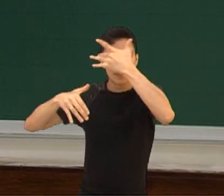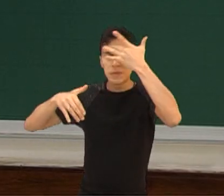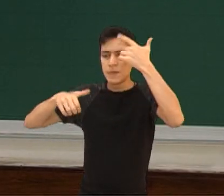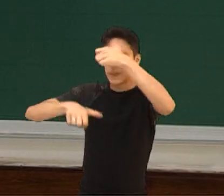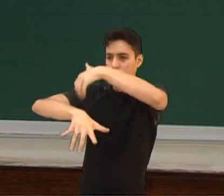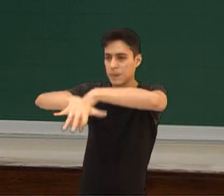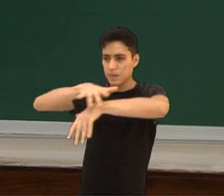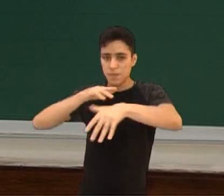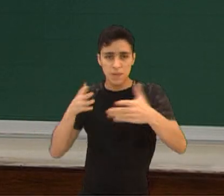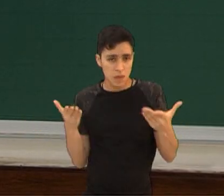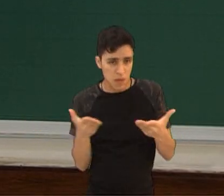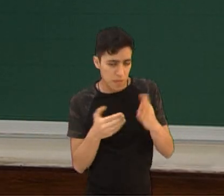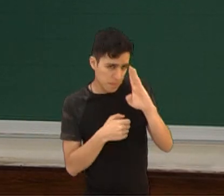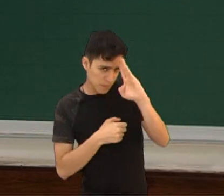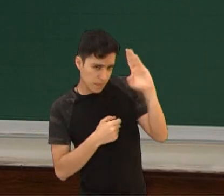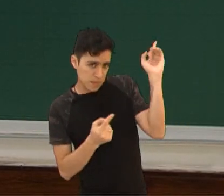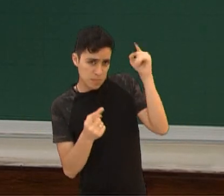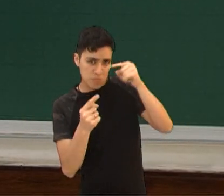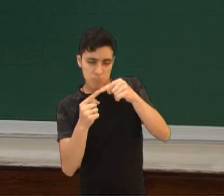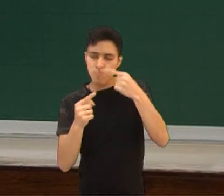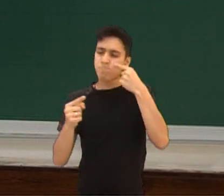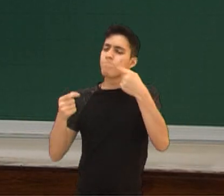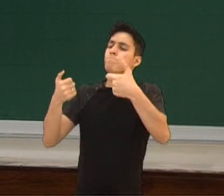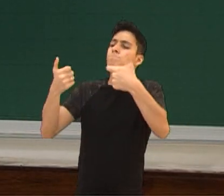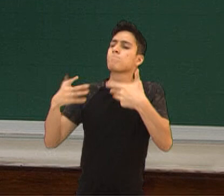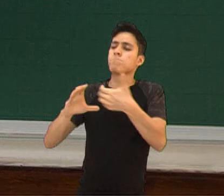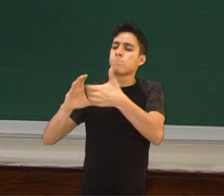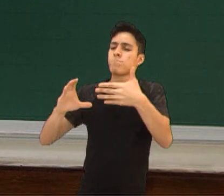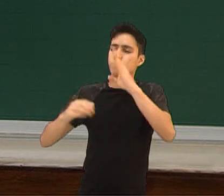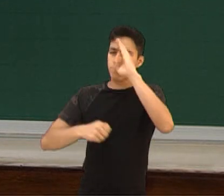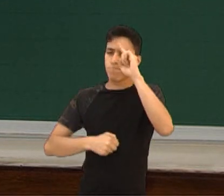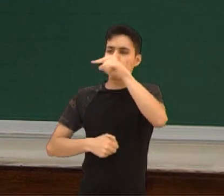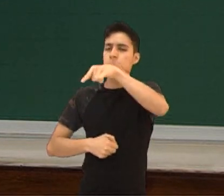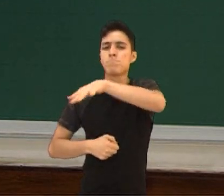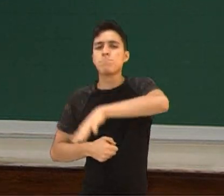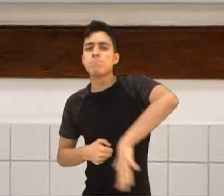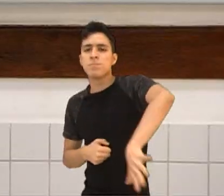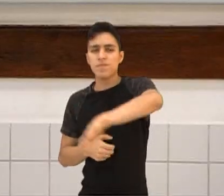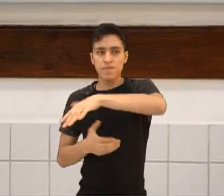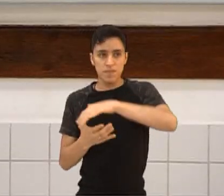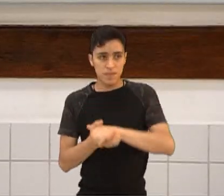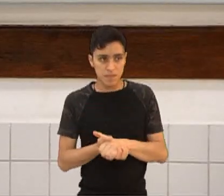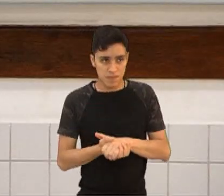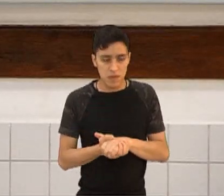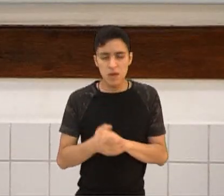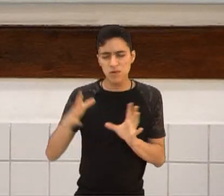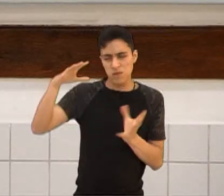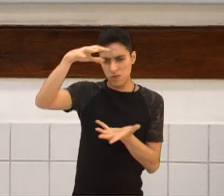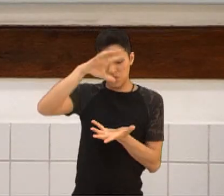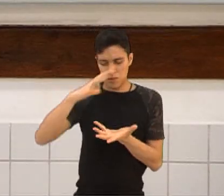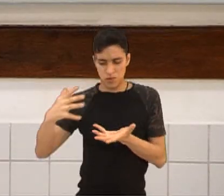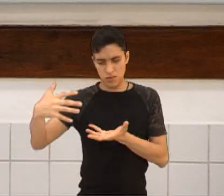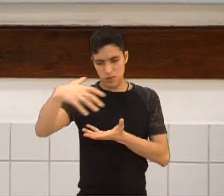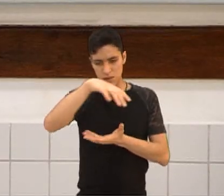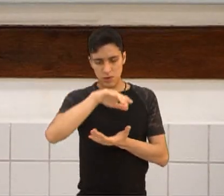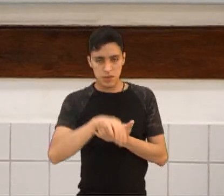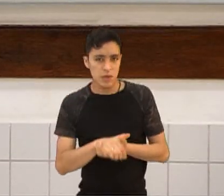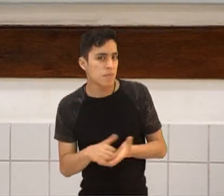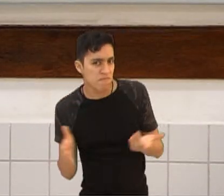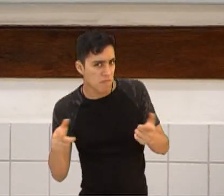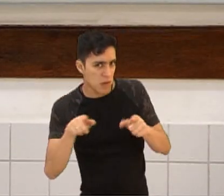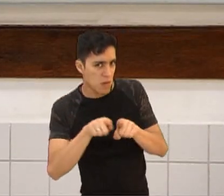dessas áreas urbanas nesses 3 continentes, Ásia, Europa e Oceania. Lembrando que quando tratamos de territórios